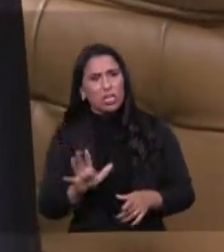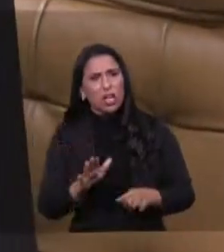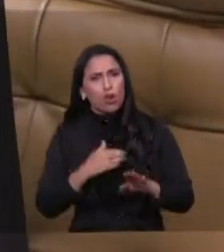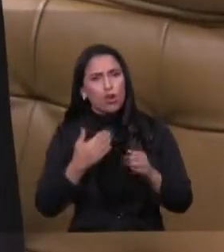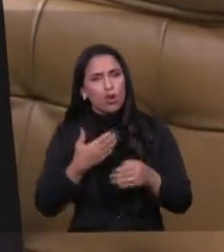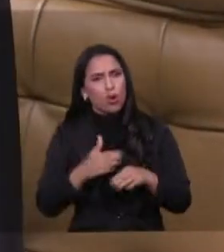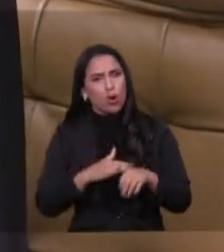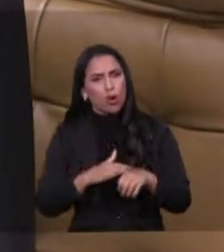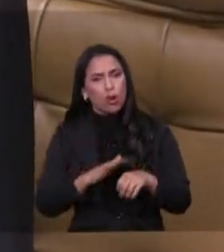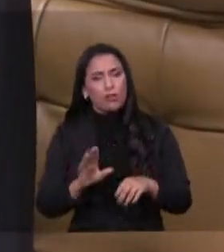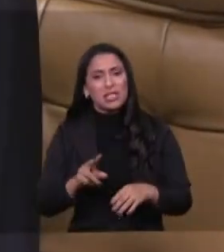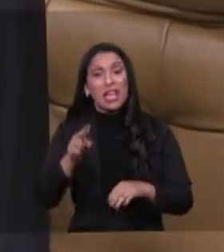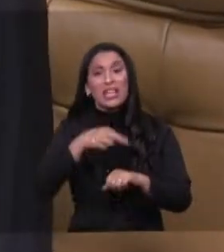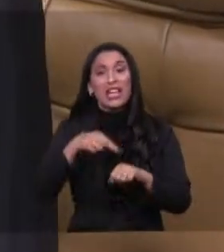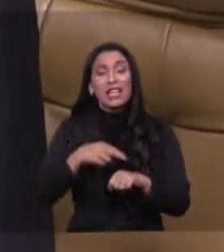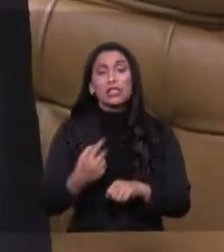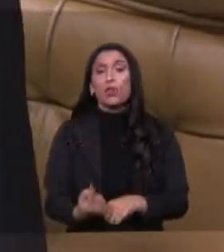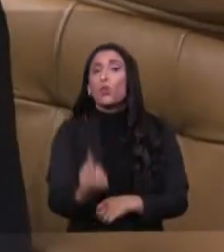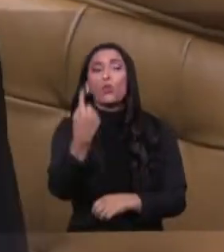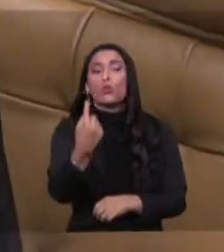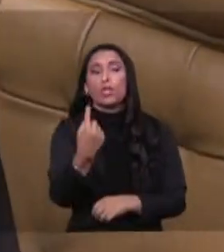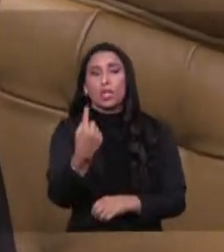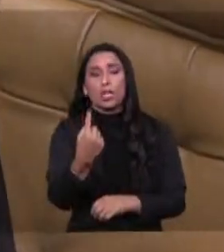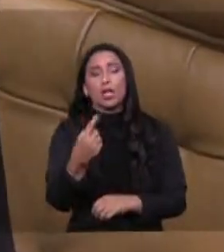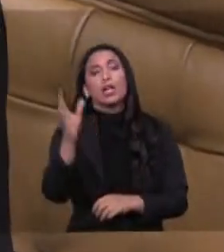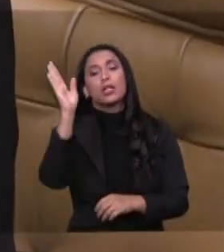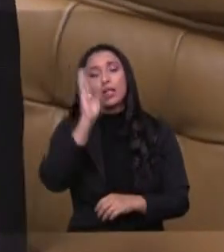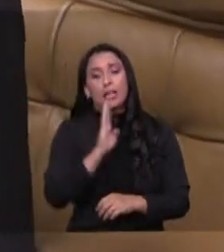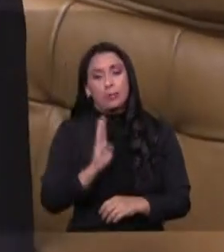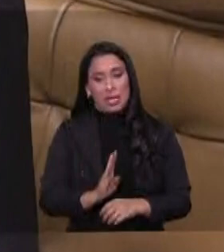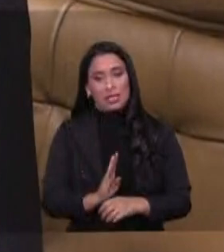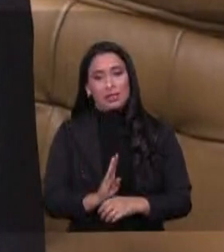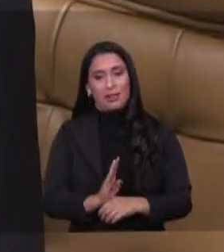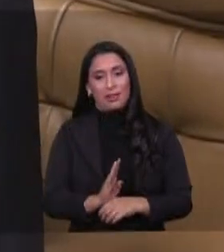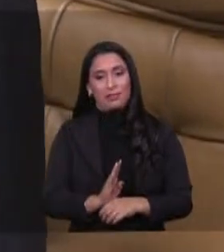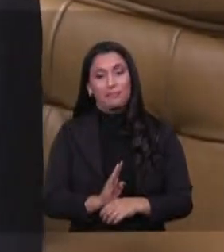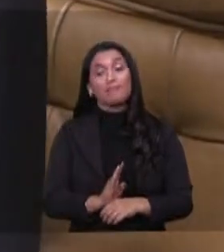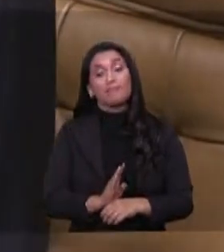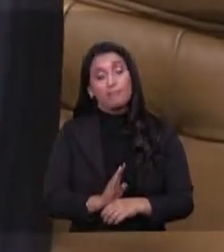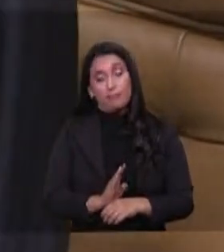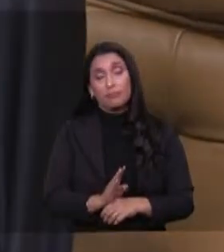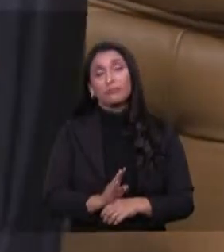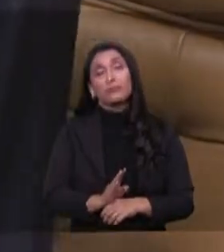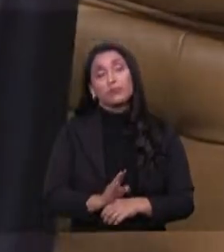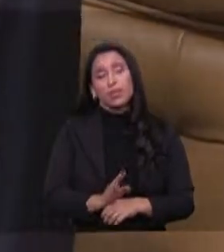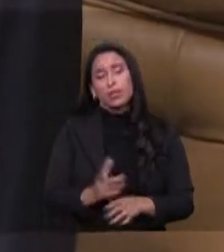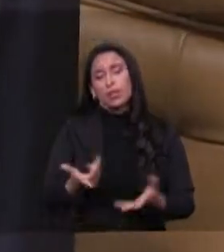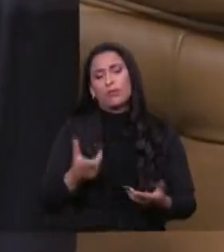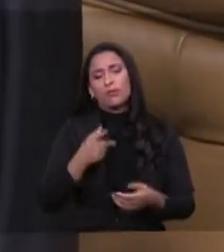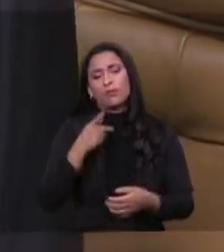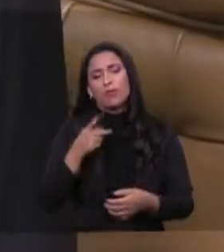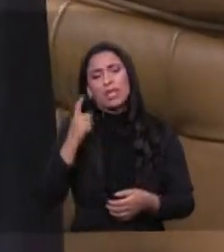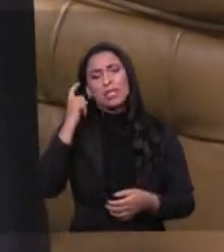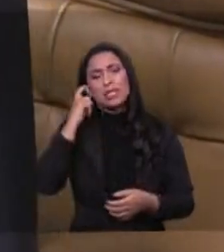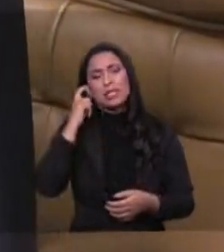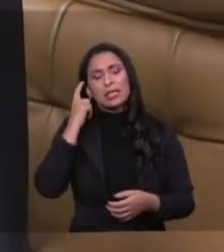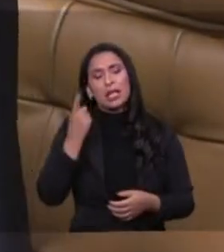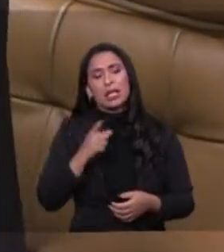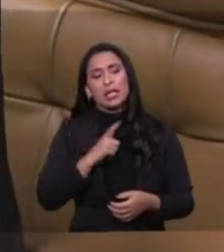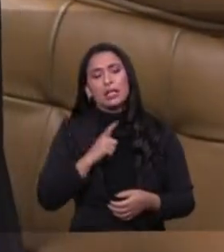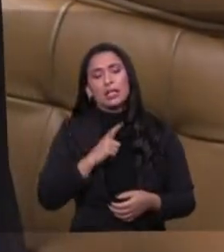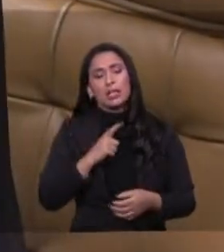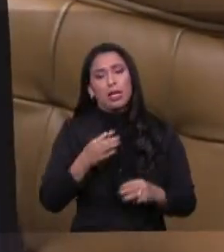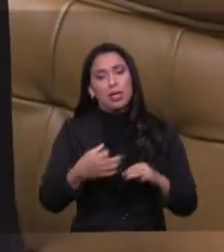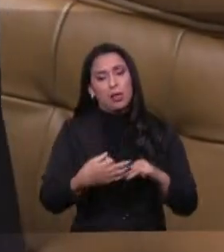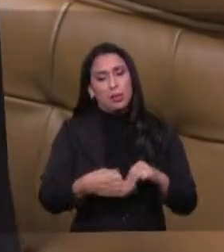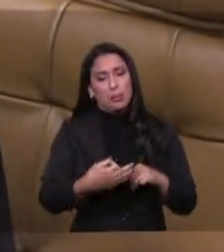a única nação que existia era a nação brasileira. Portanto, essa ideia que a gente ainda viu, ministra